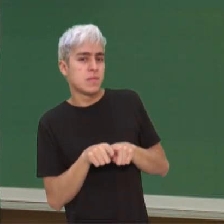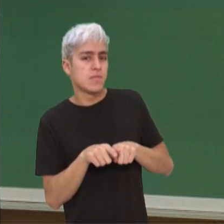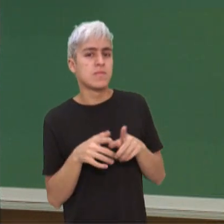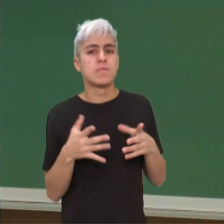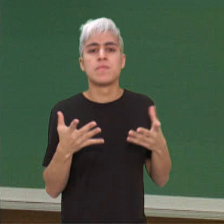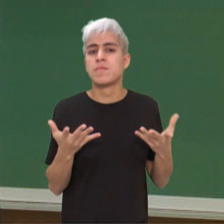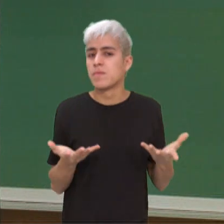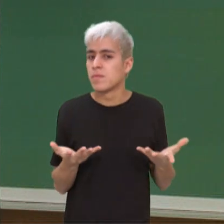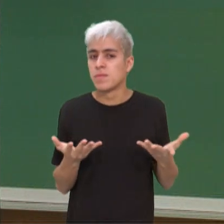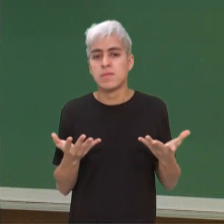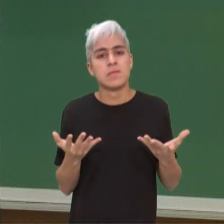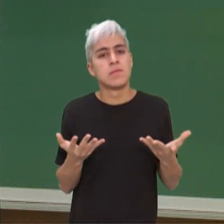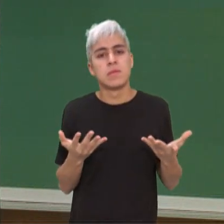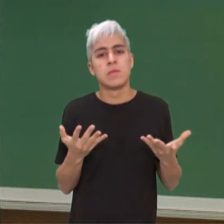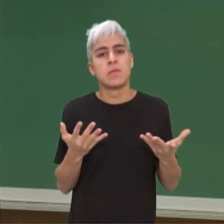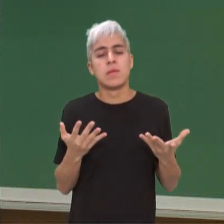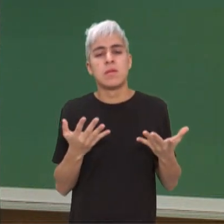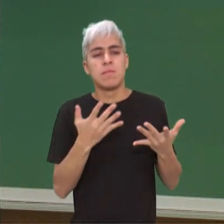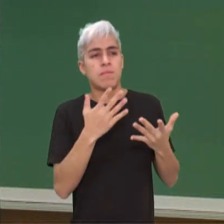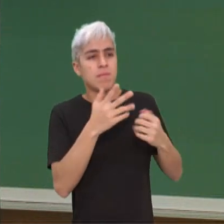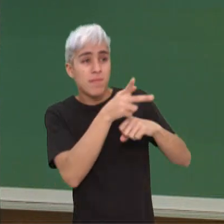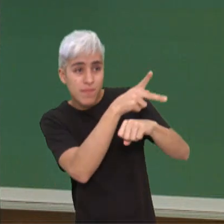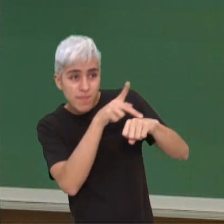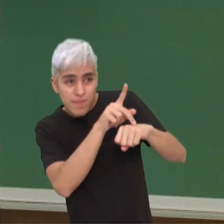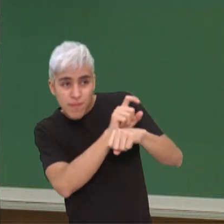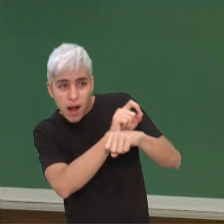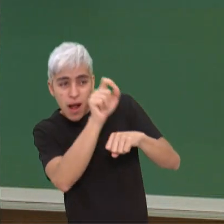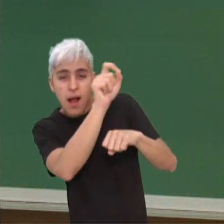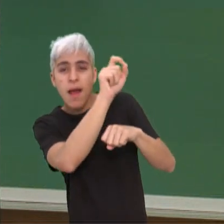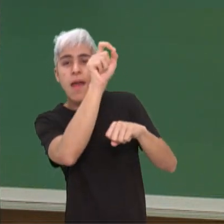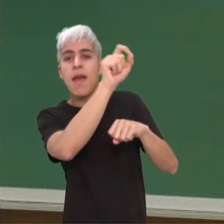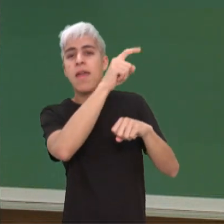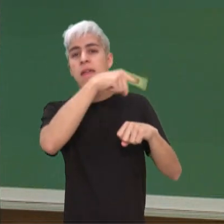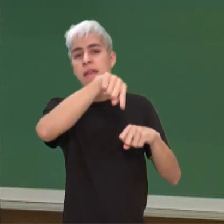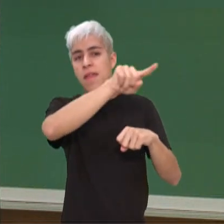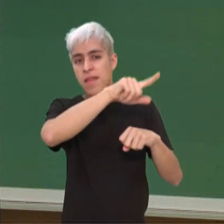questão das nações